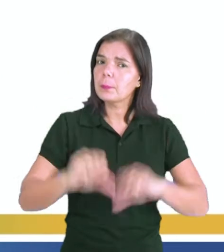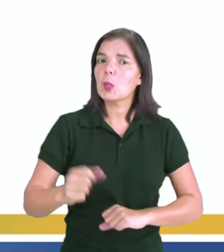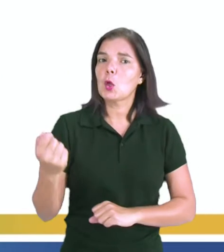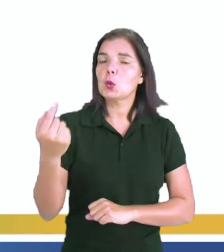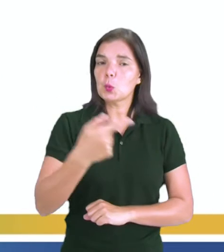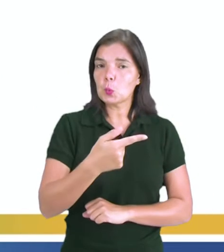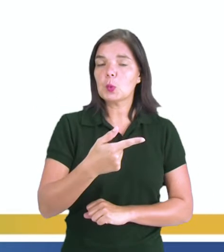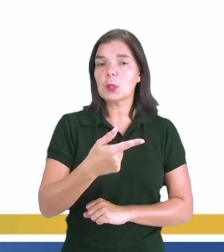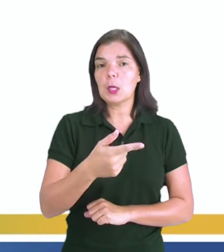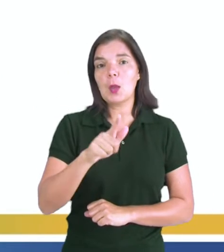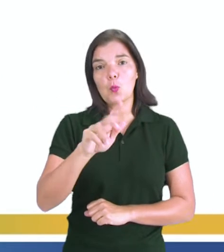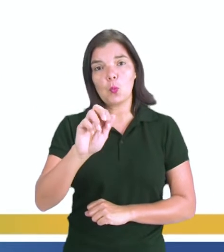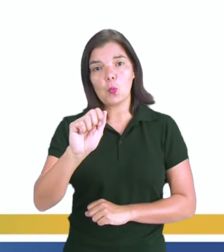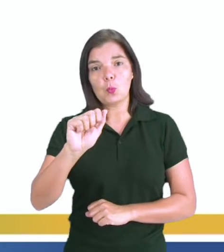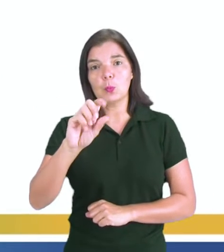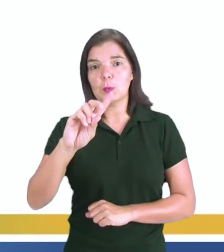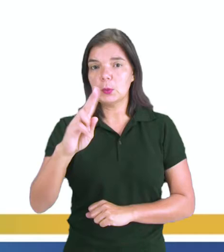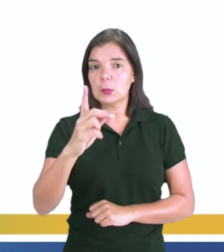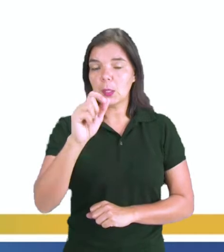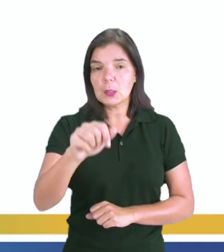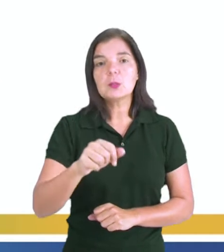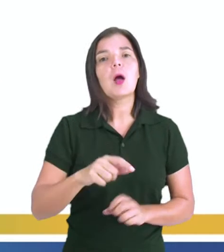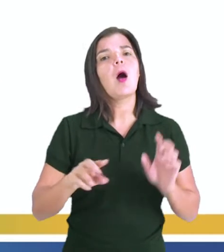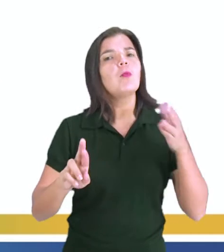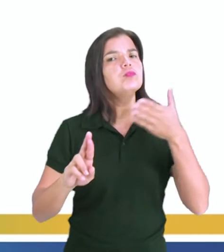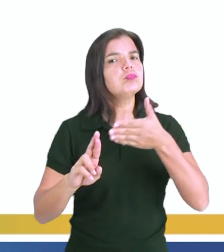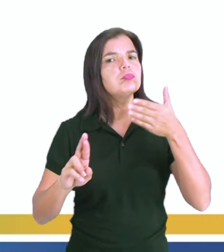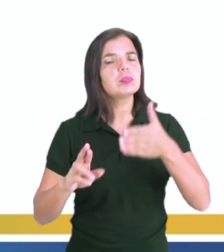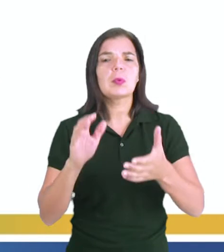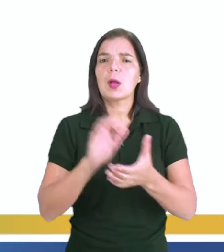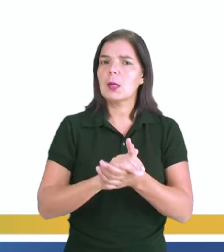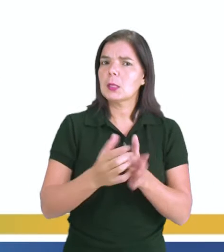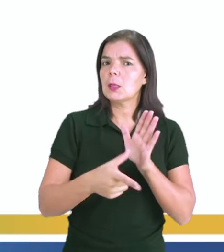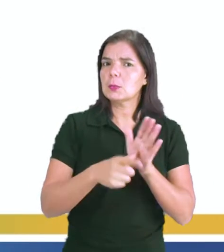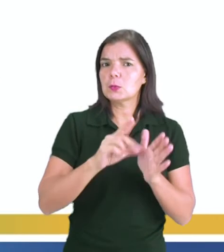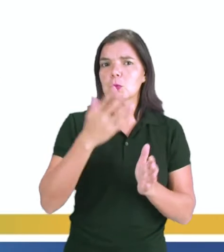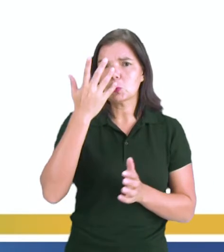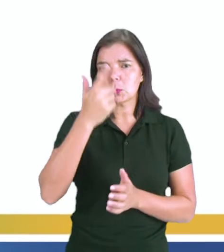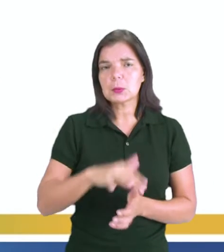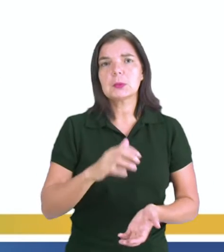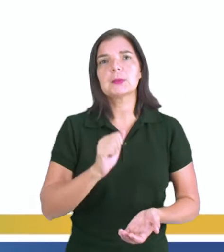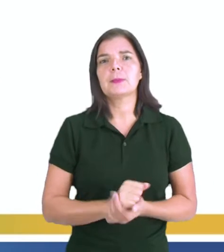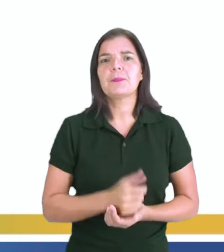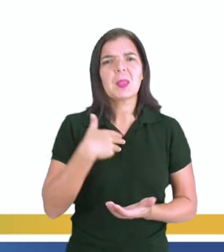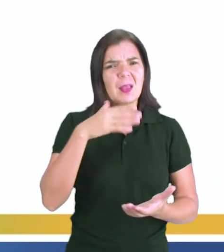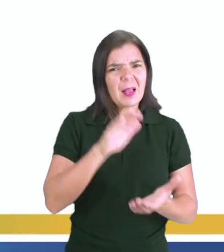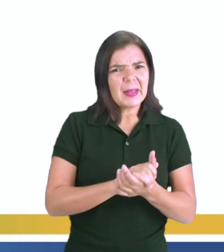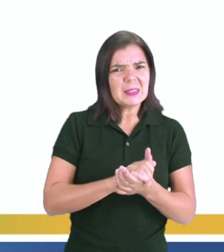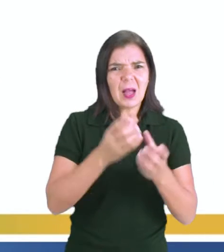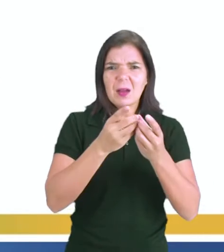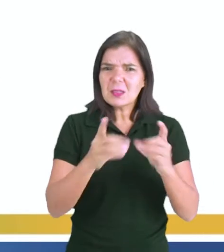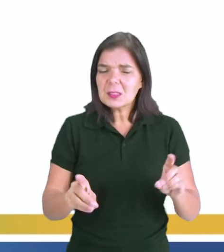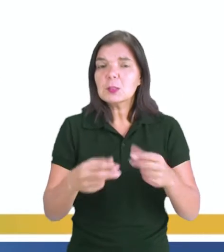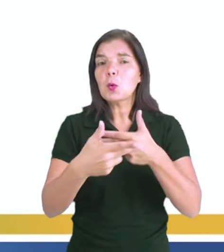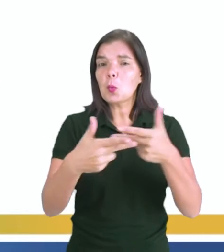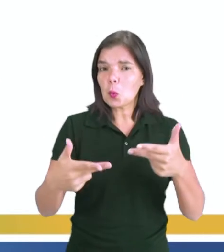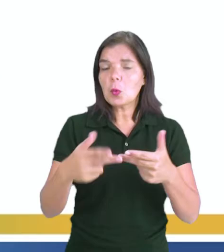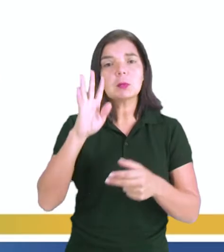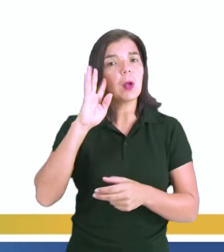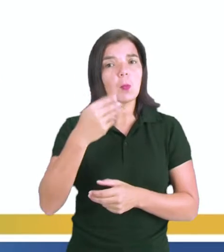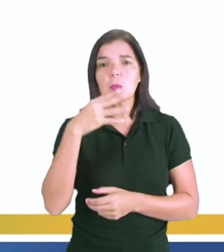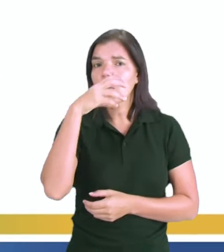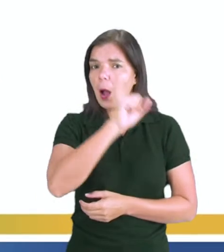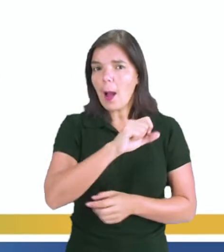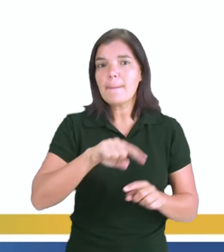caso ocorrido com o Gandhi, se referindo ao casamento dele ainda criança. Veja, casar e descasar são coisas que se